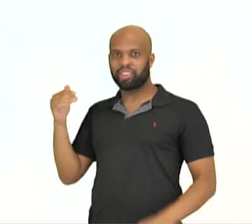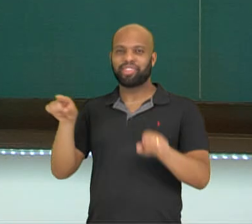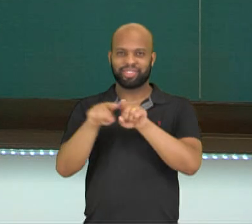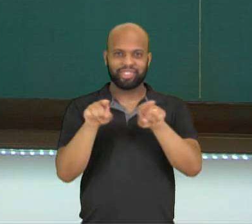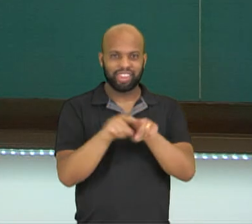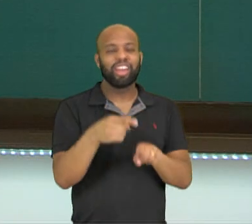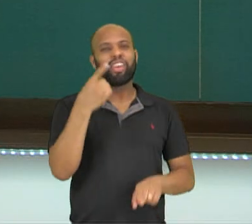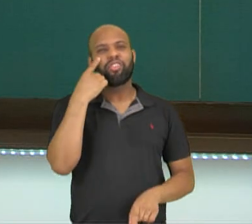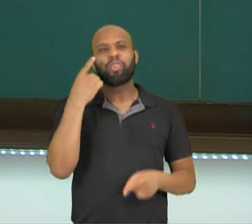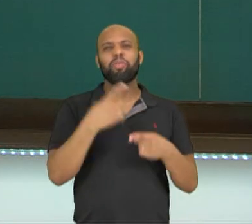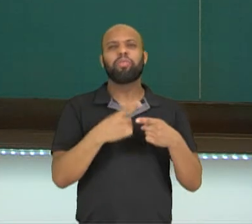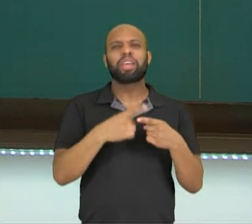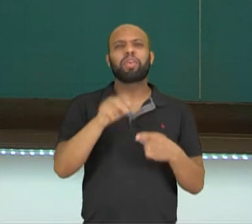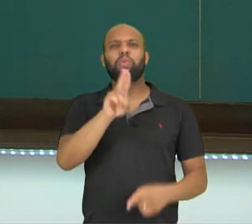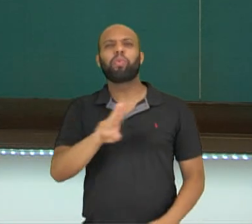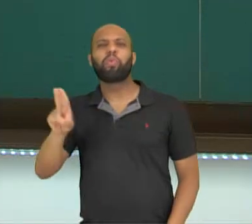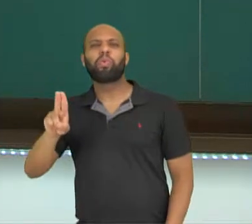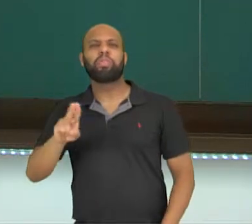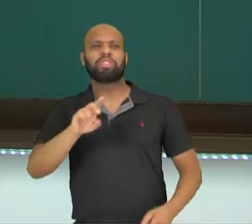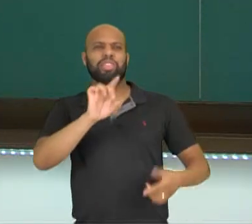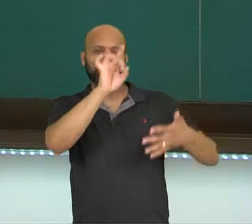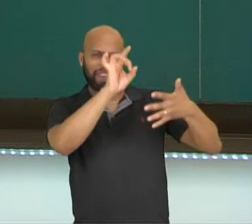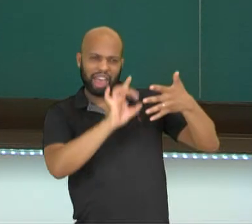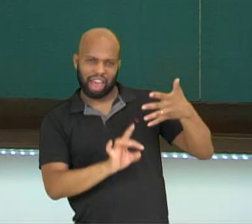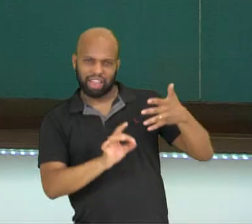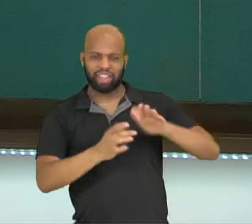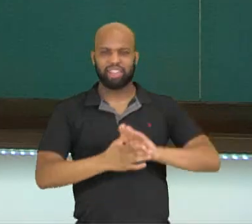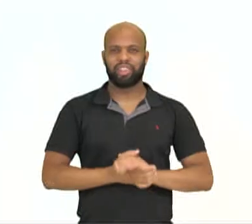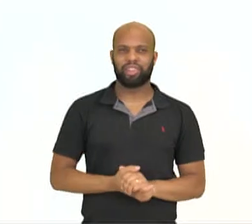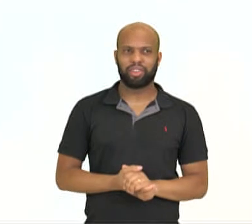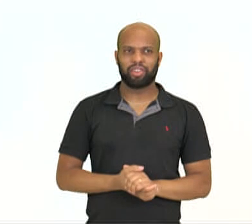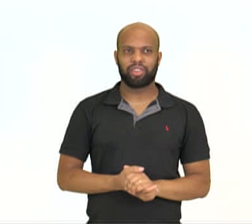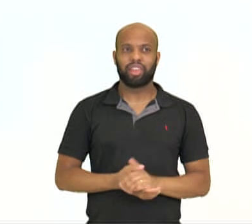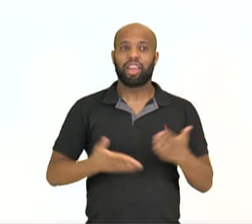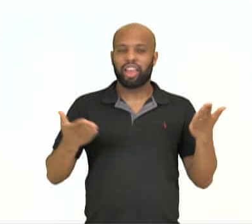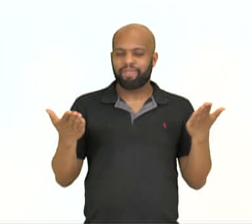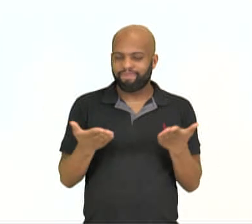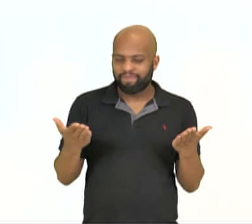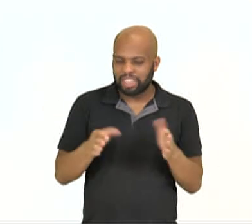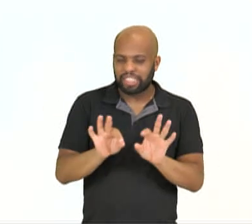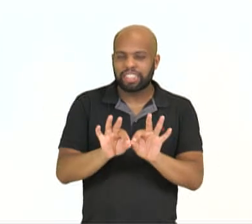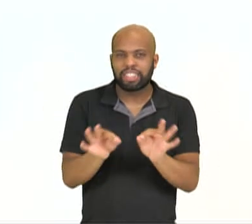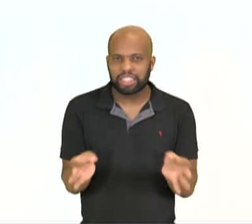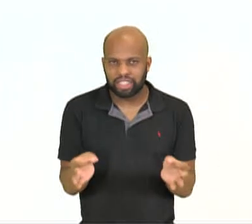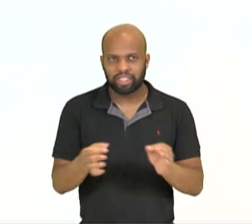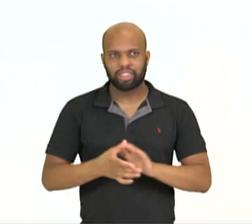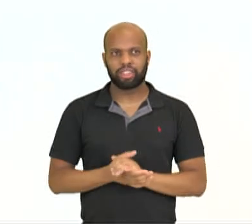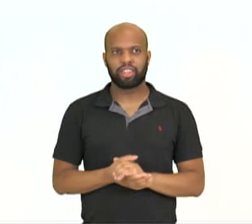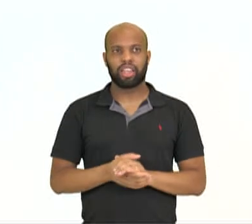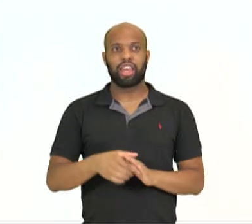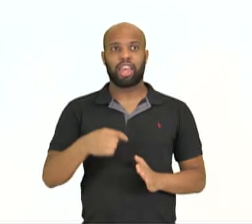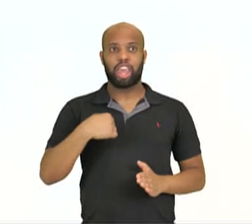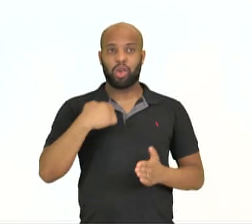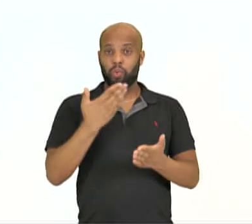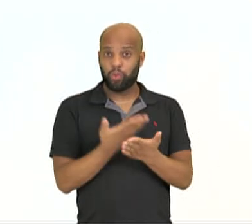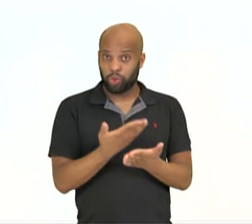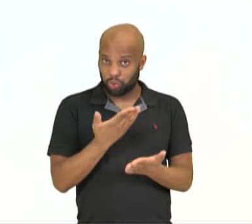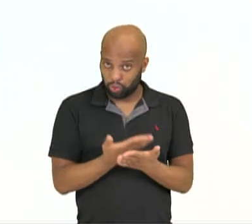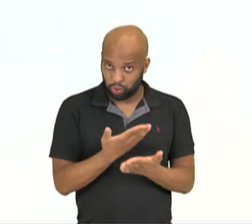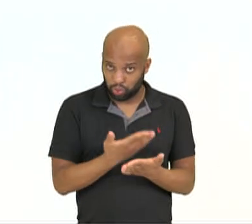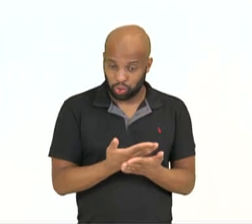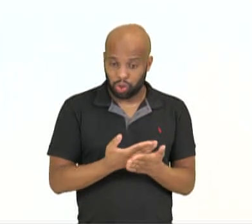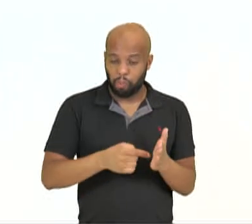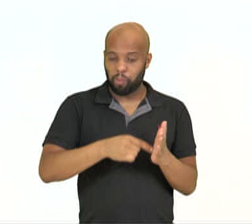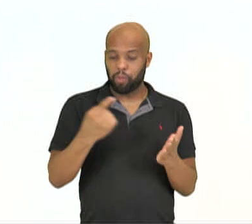ver para que serve cada um deles? Vamos lá? Presente simples. Eu estudo. Veja, aqui está conjugado na